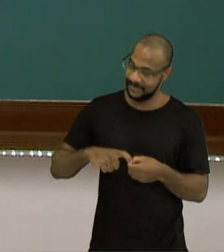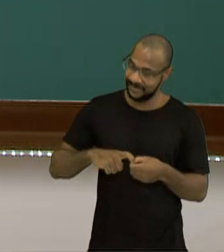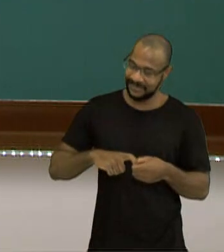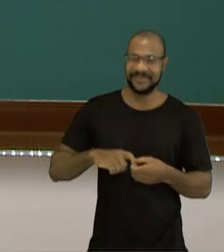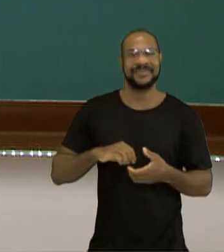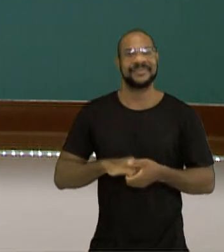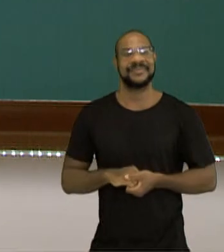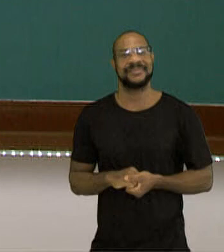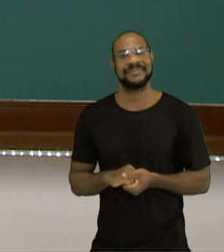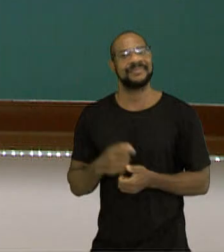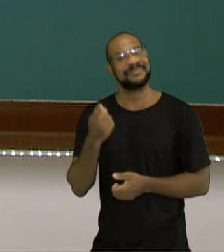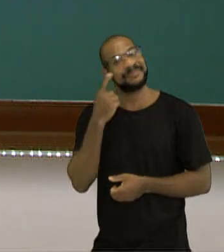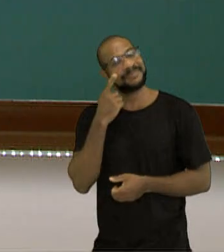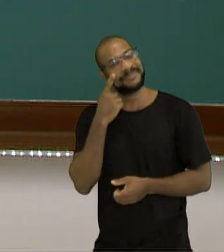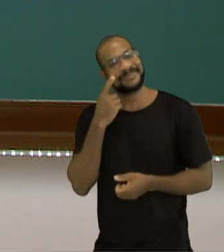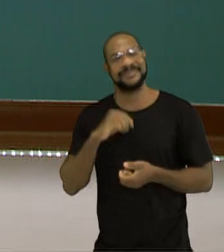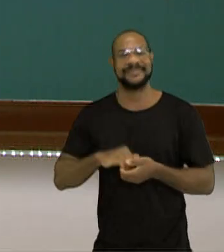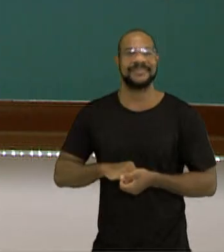Voltei! Vamos conferir?